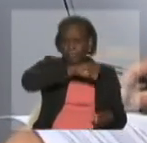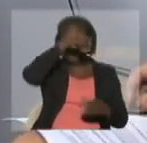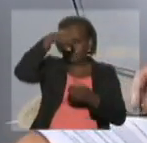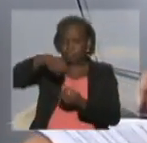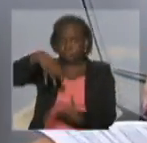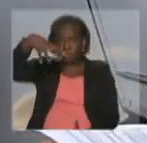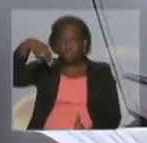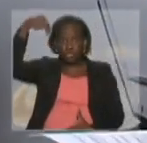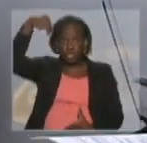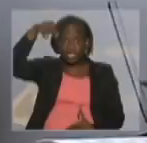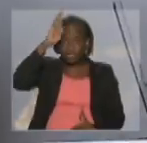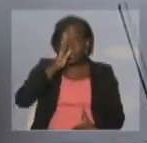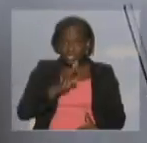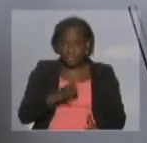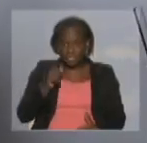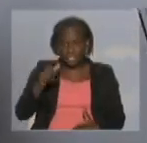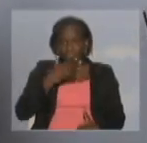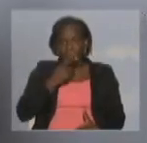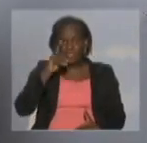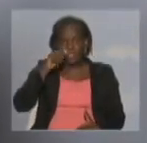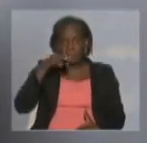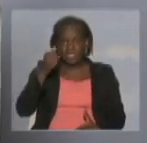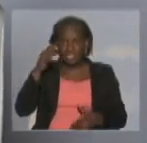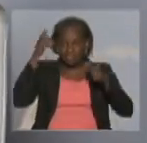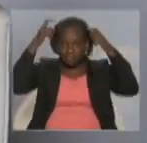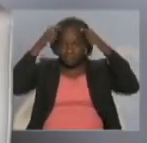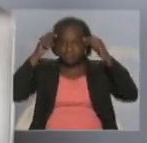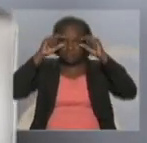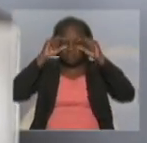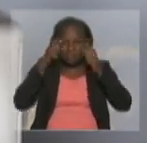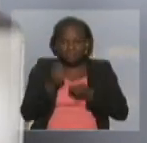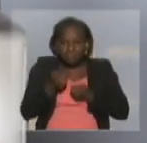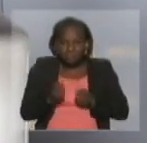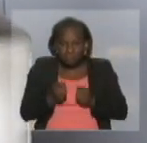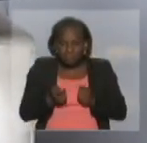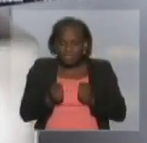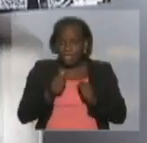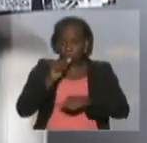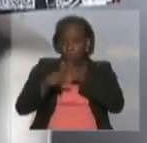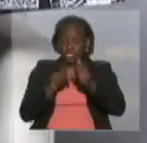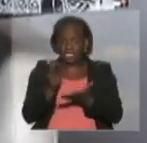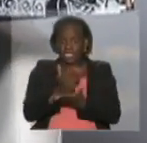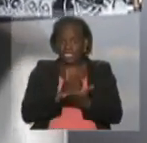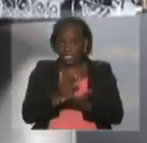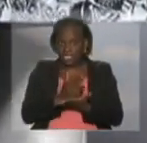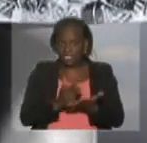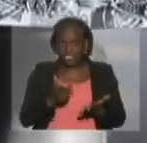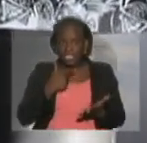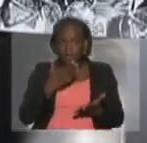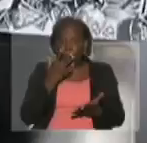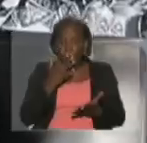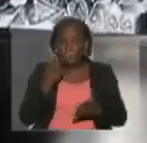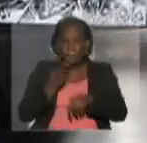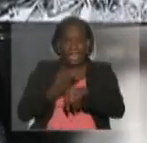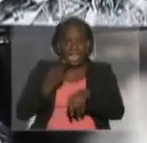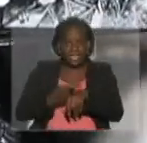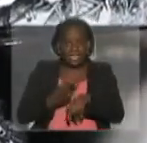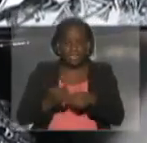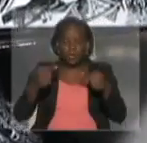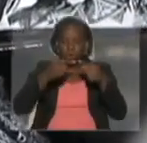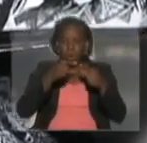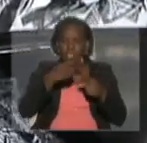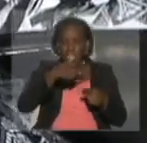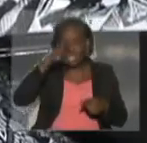no cangaço do Lampião. E aí, reparem essa mudança, assim, na ilustração. A gente está aqui nos tons, né, prateados, que remetem